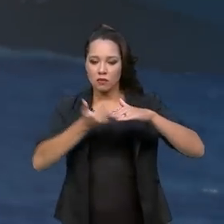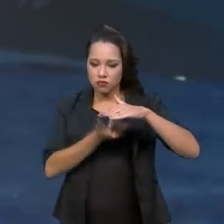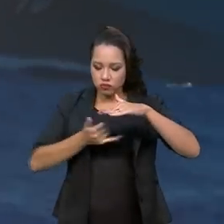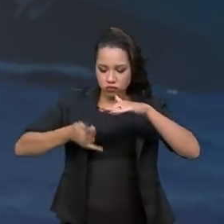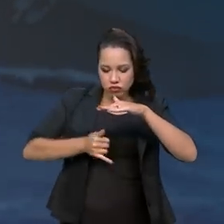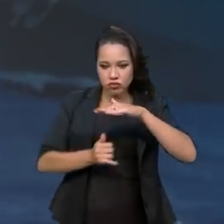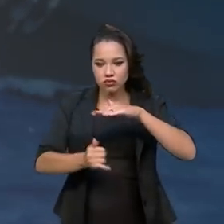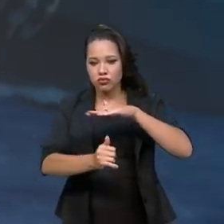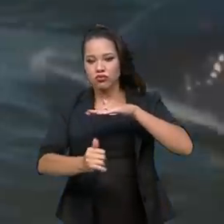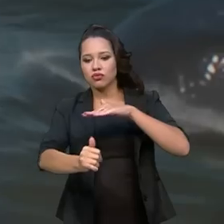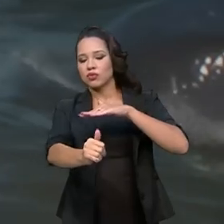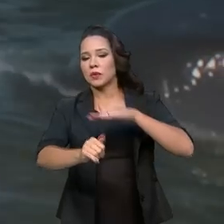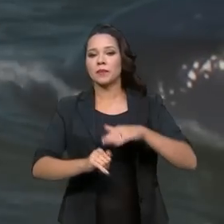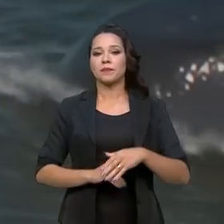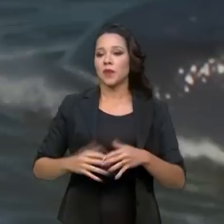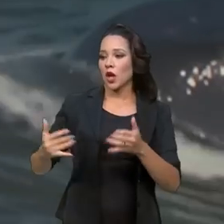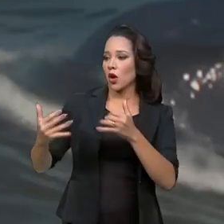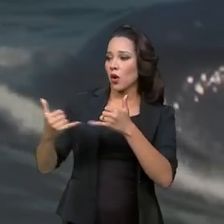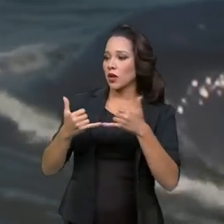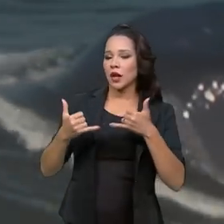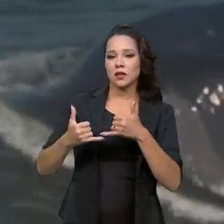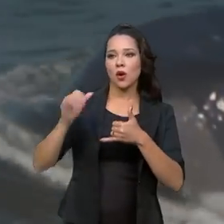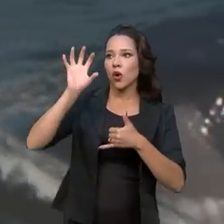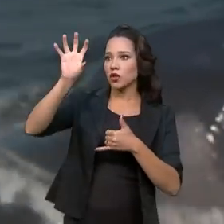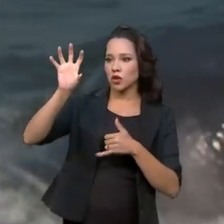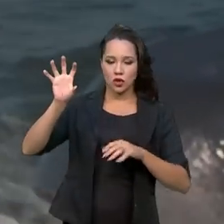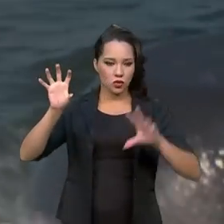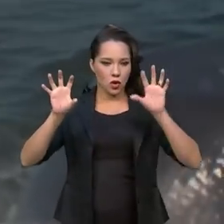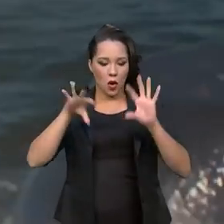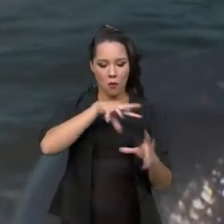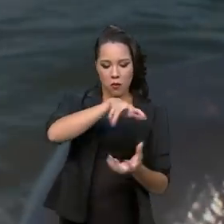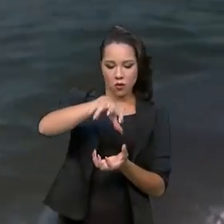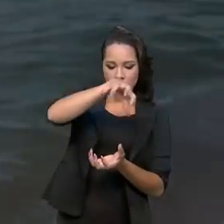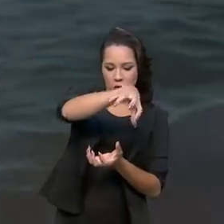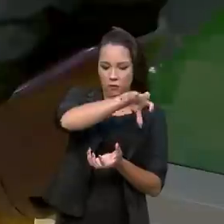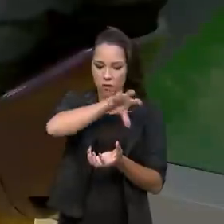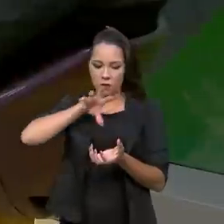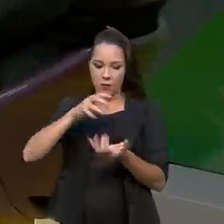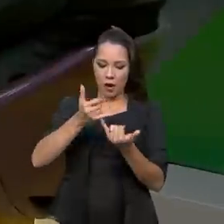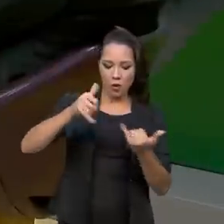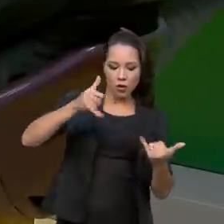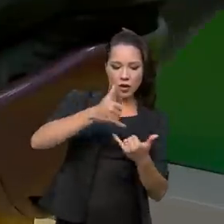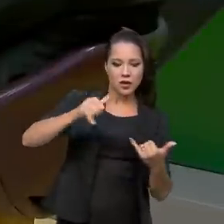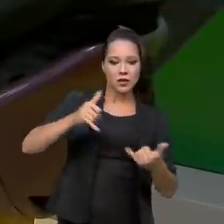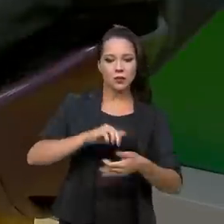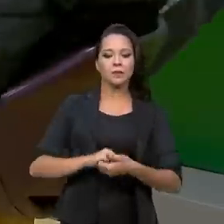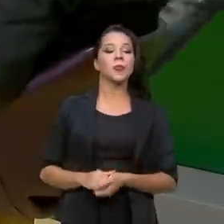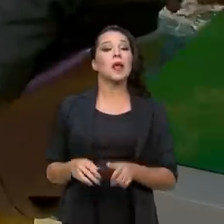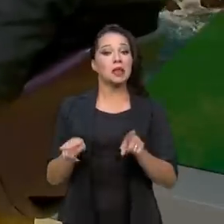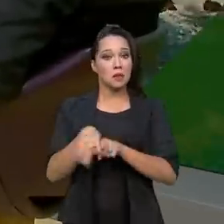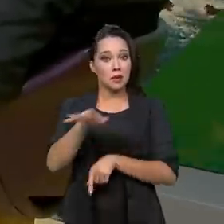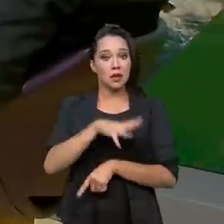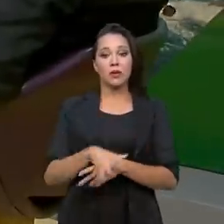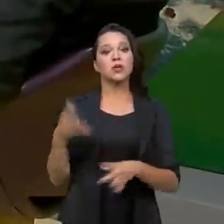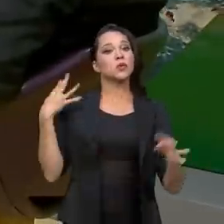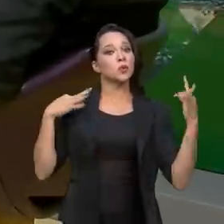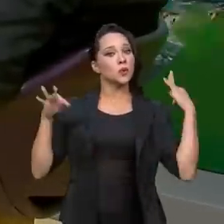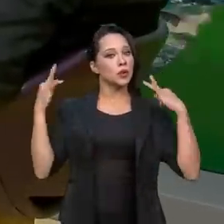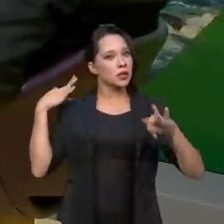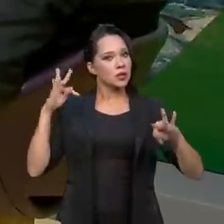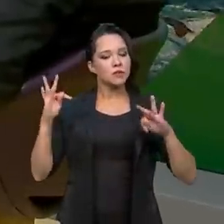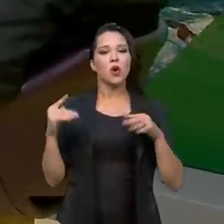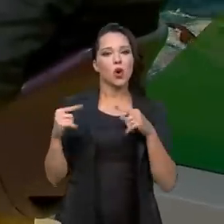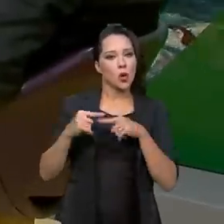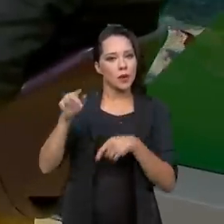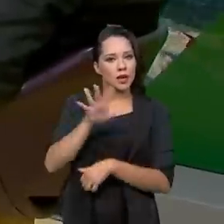dispostos no leito marinho, que conectam os continentes. Além disso, existe toda uma parte de turismo